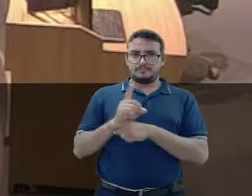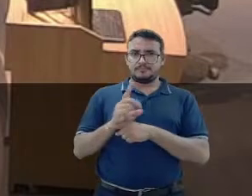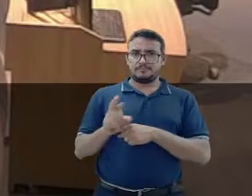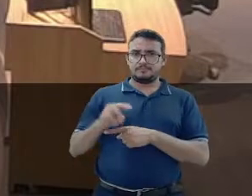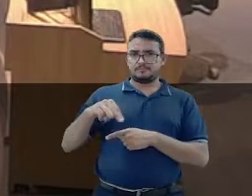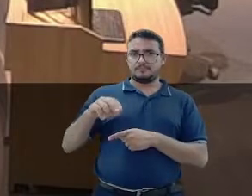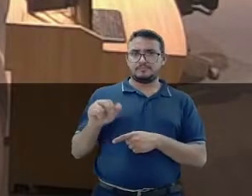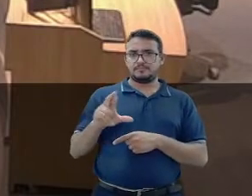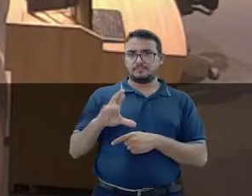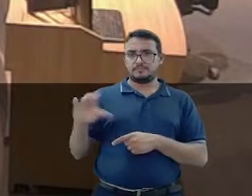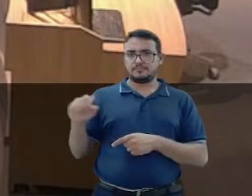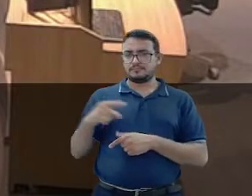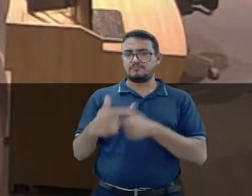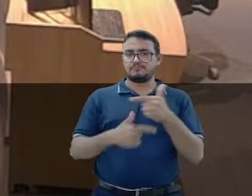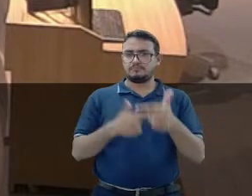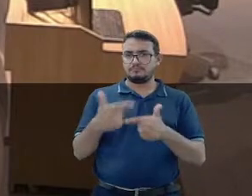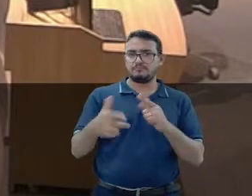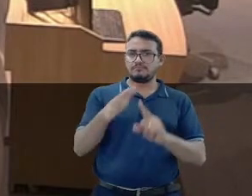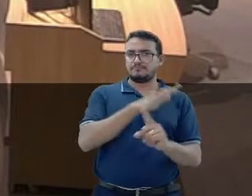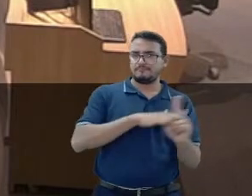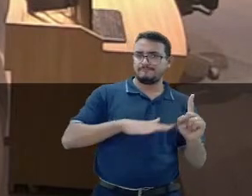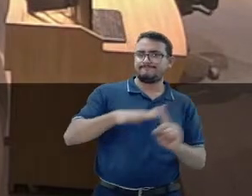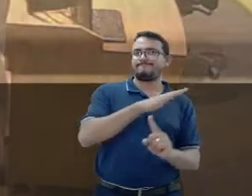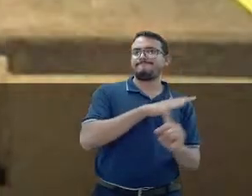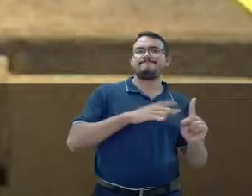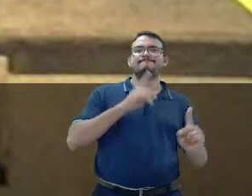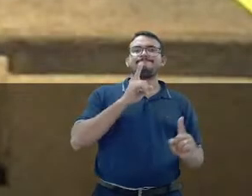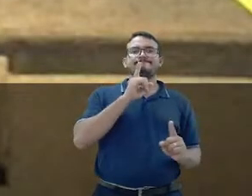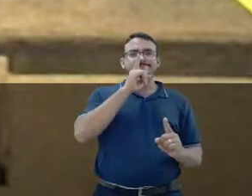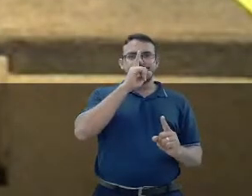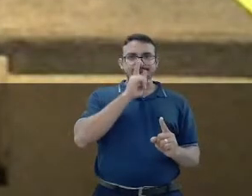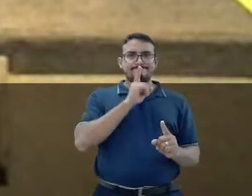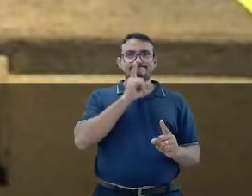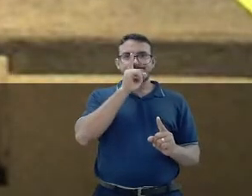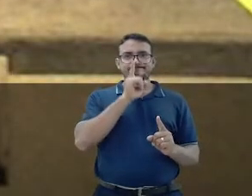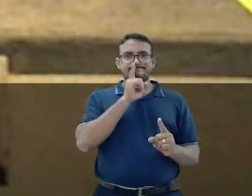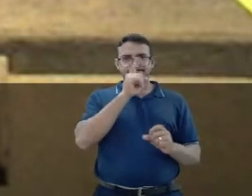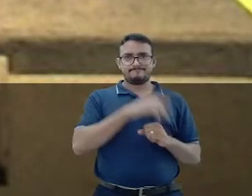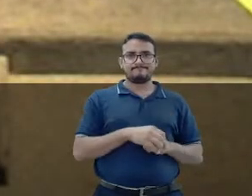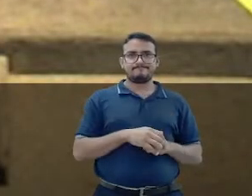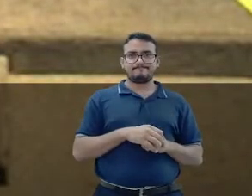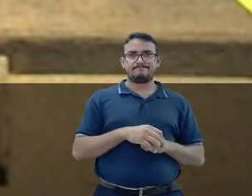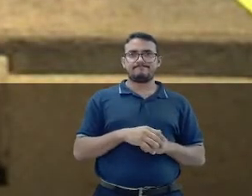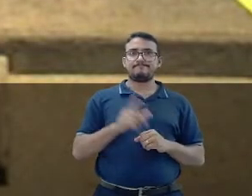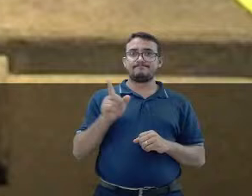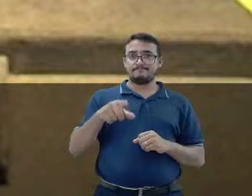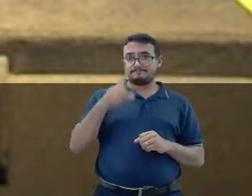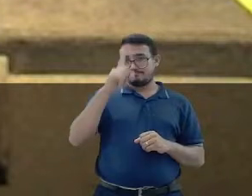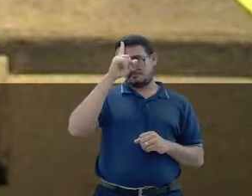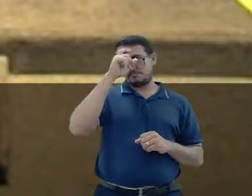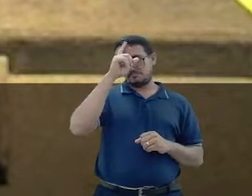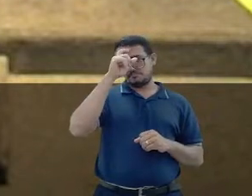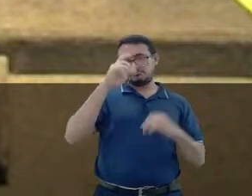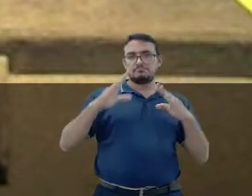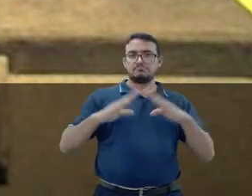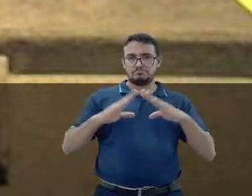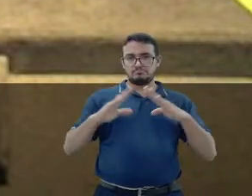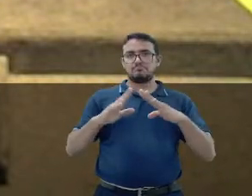voto, em um ambiente insalubre. Se trata de um hospital, uma